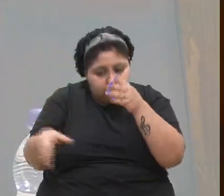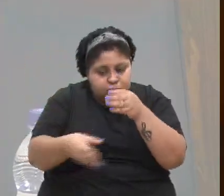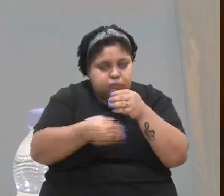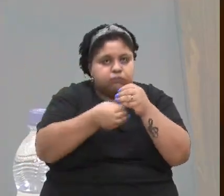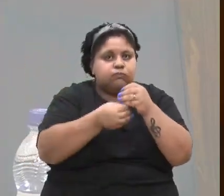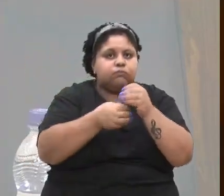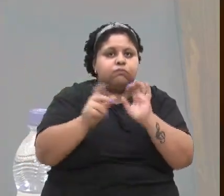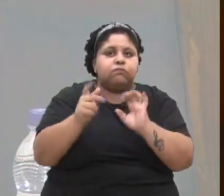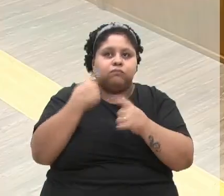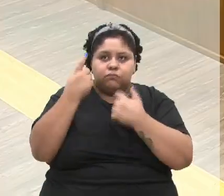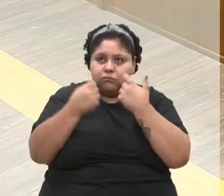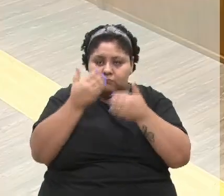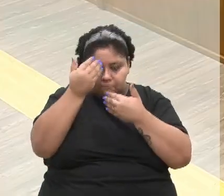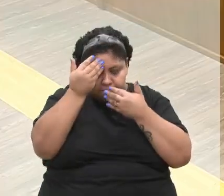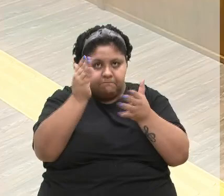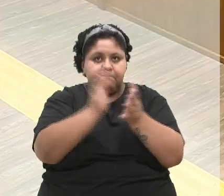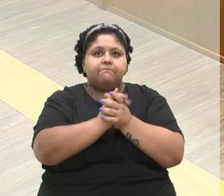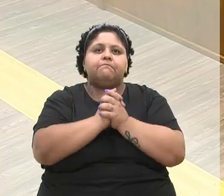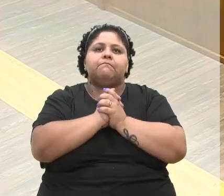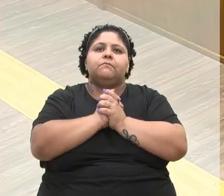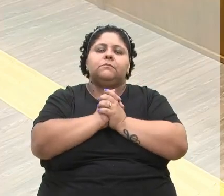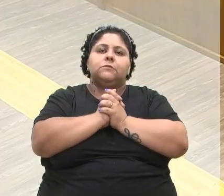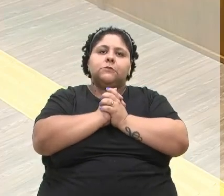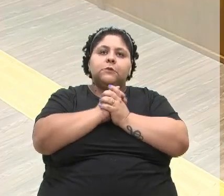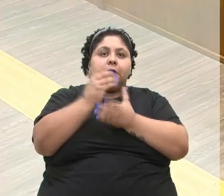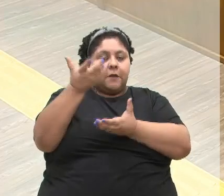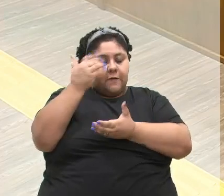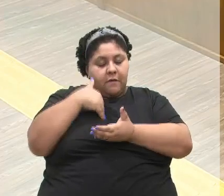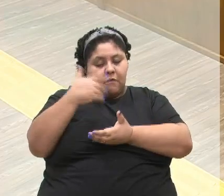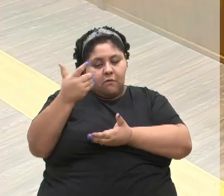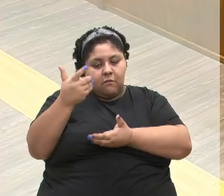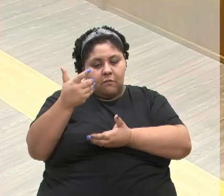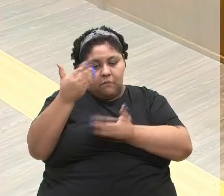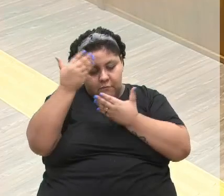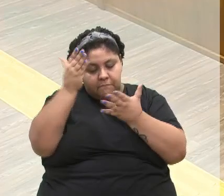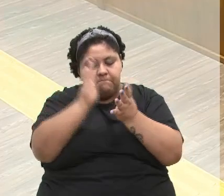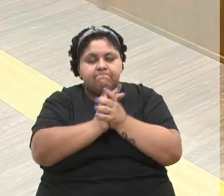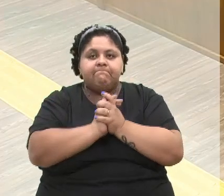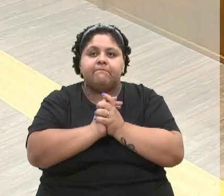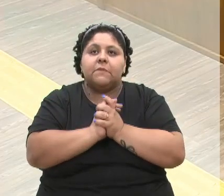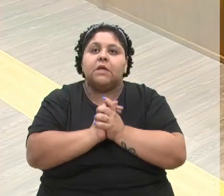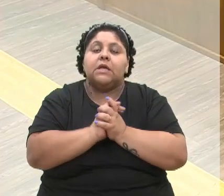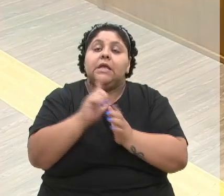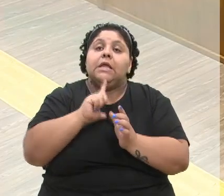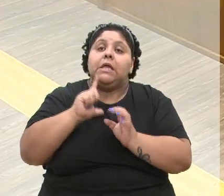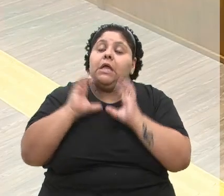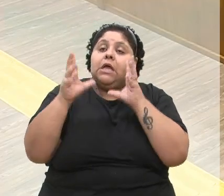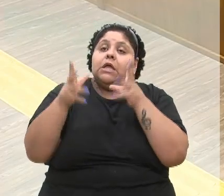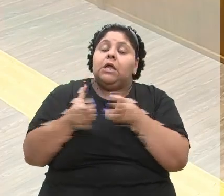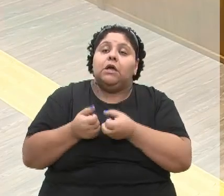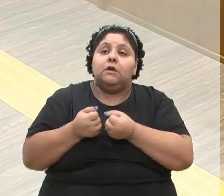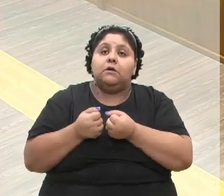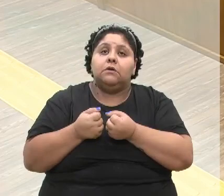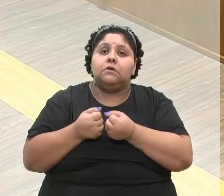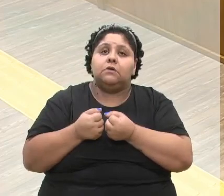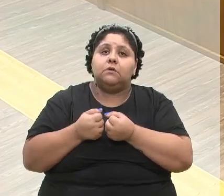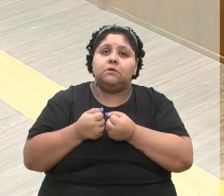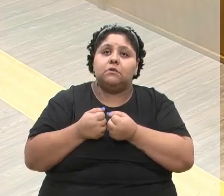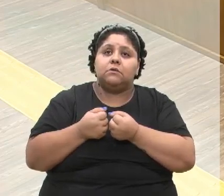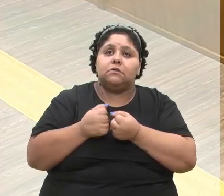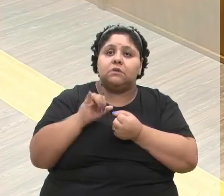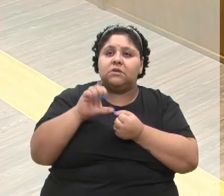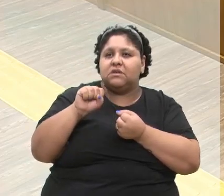a essa sua preocupação. Obrigado, vereadora. Eu que agradeço a contribuição. E, de fato, ali nós temos toda a rede. A Isidoro Dias